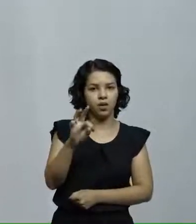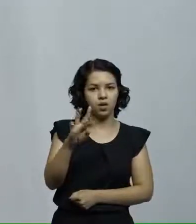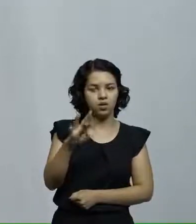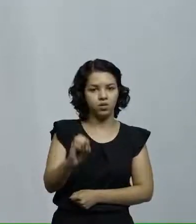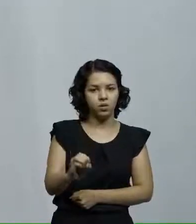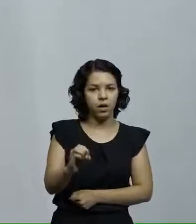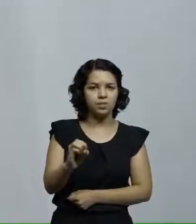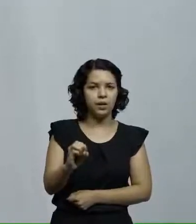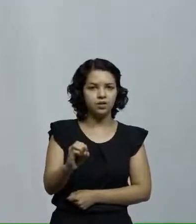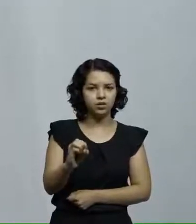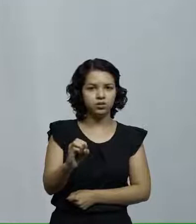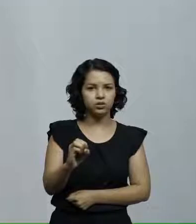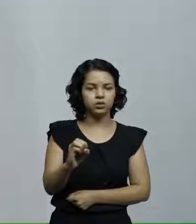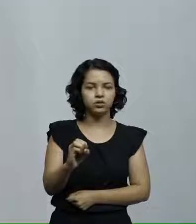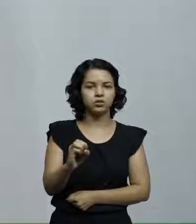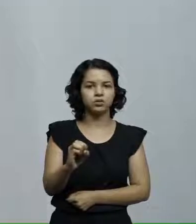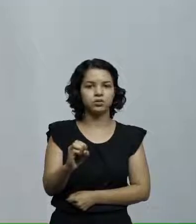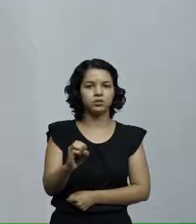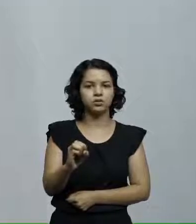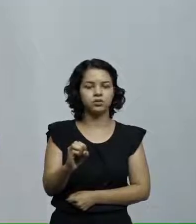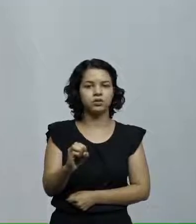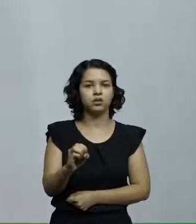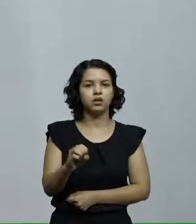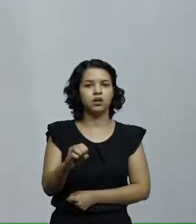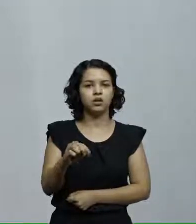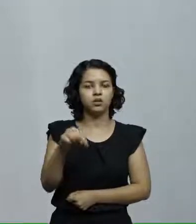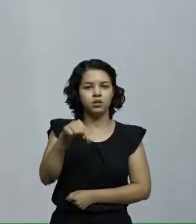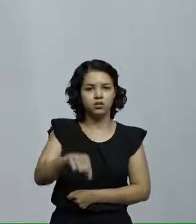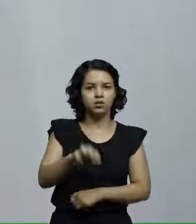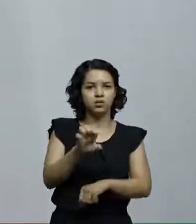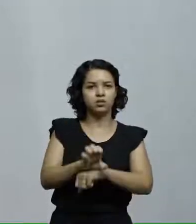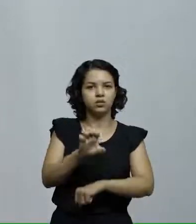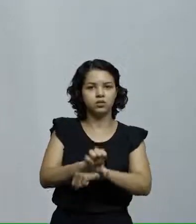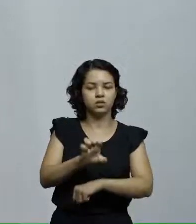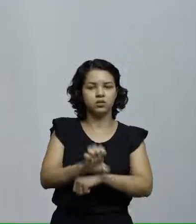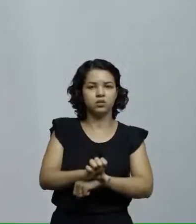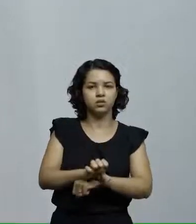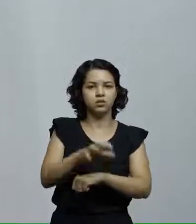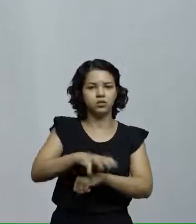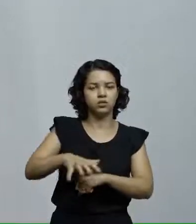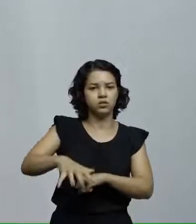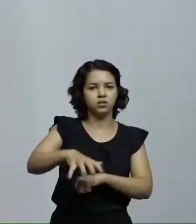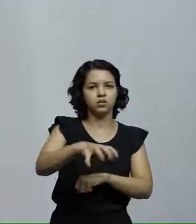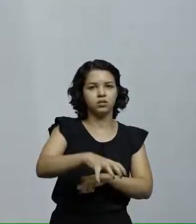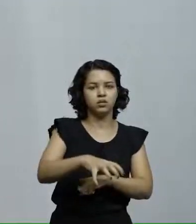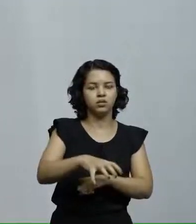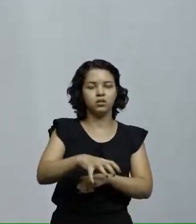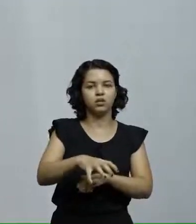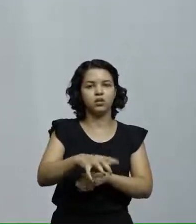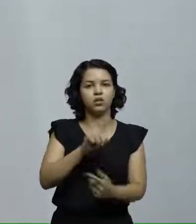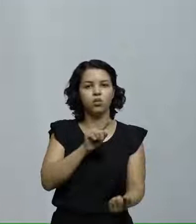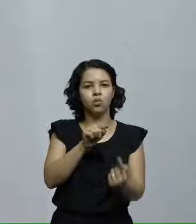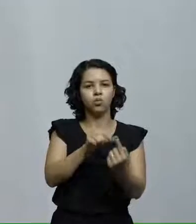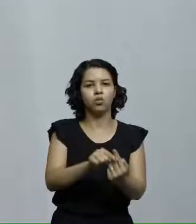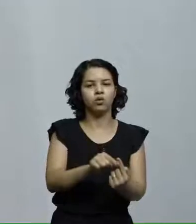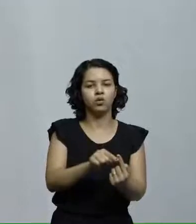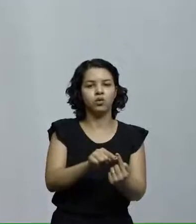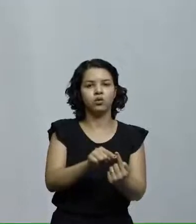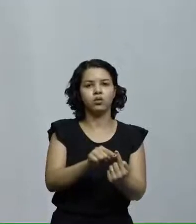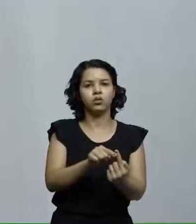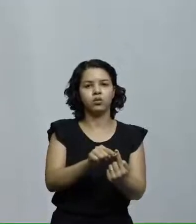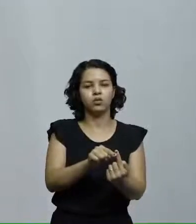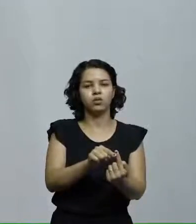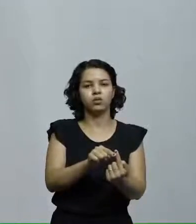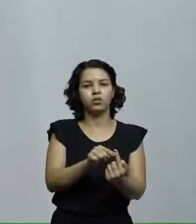faz presente em todo o estado. A nossa meta sempre é atingir